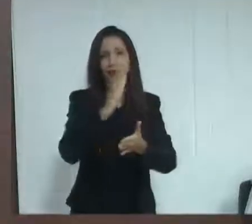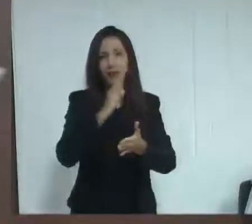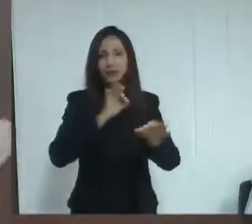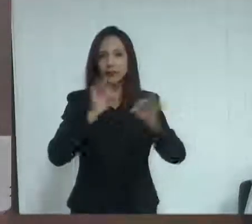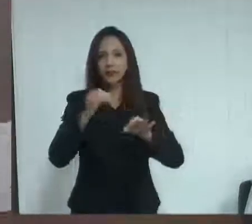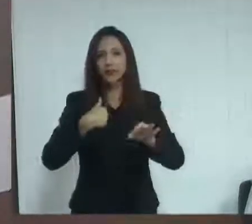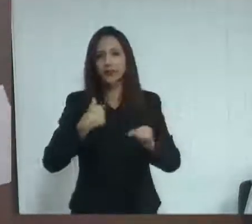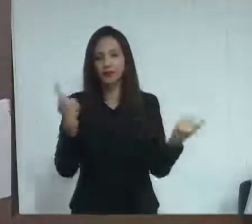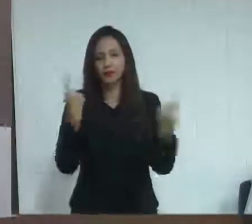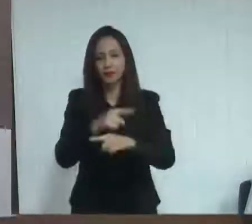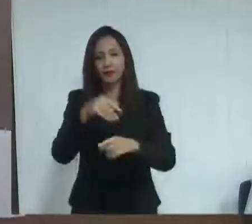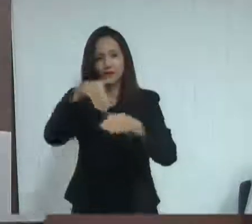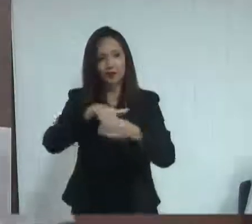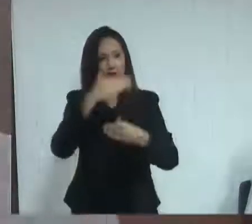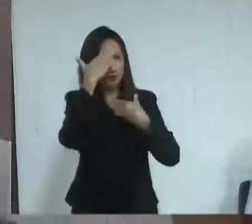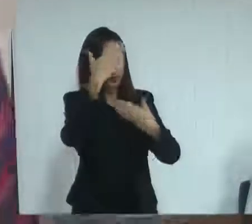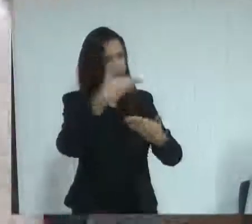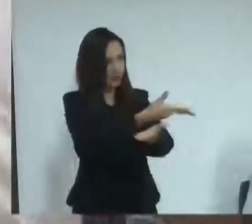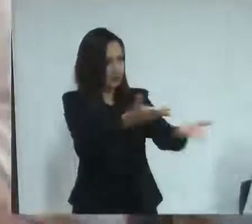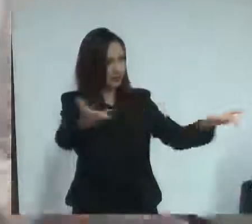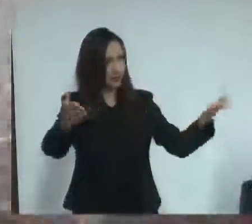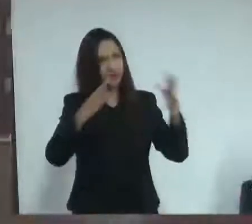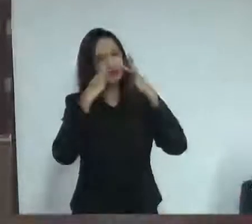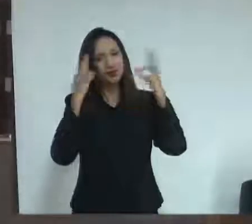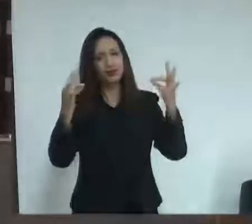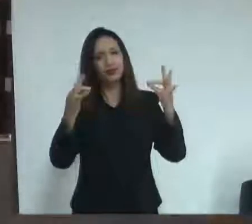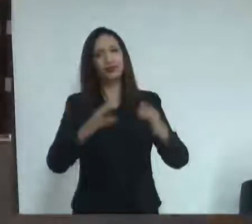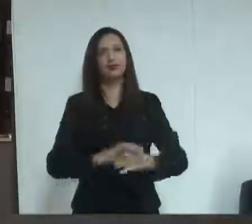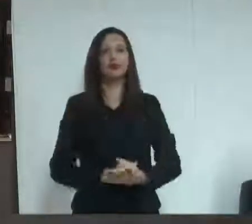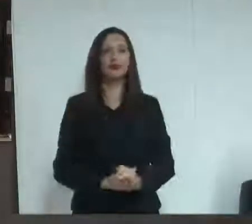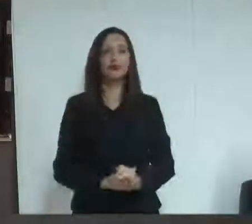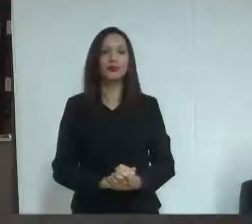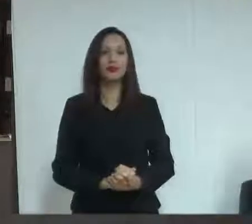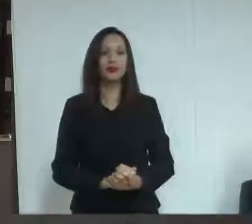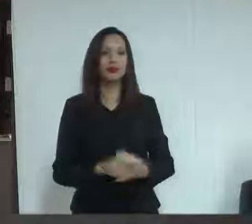voto contra e agradeço a atenção de todos.